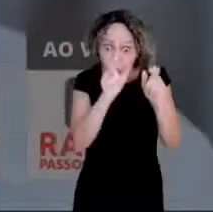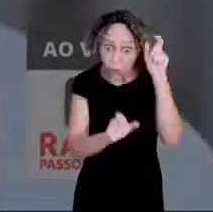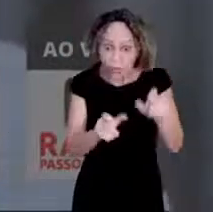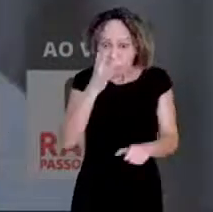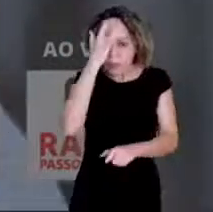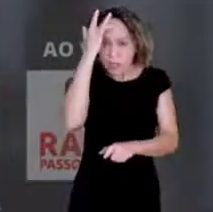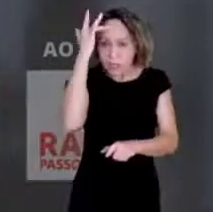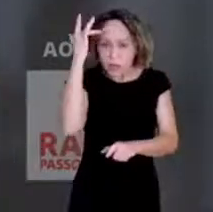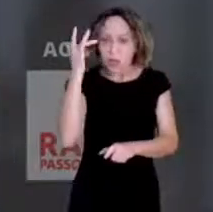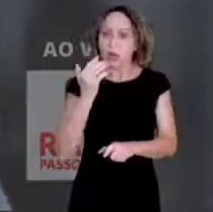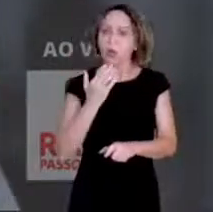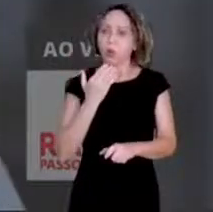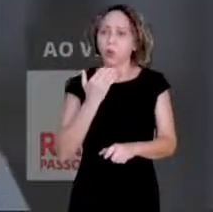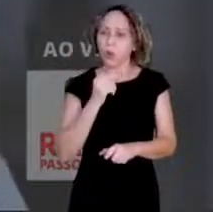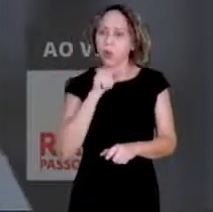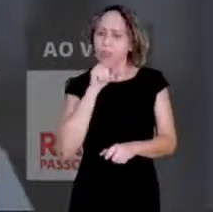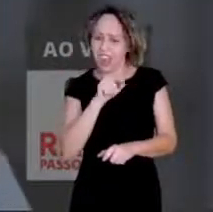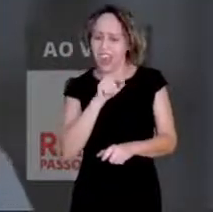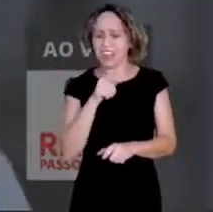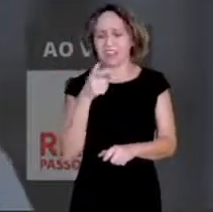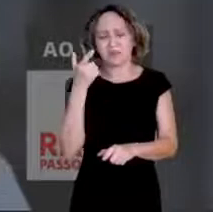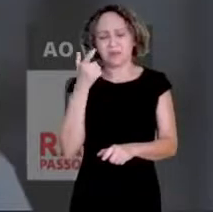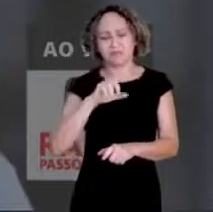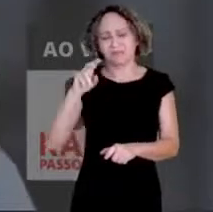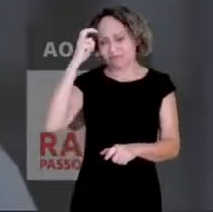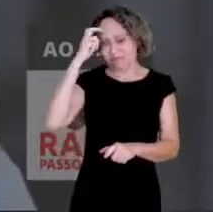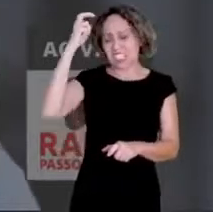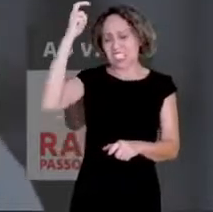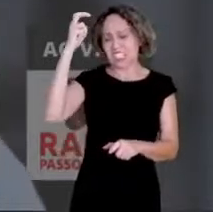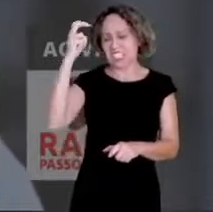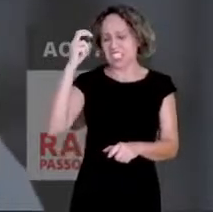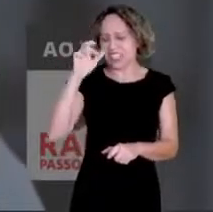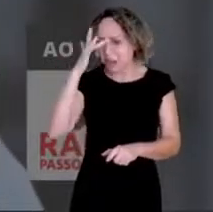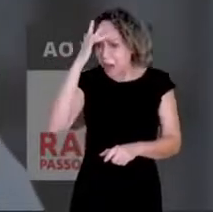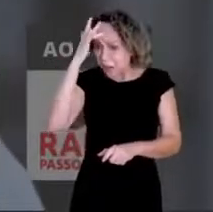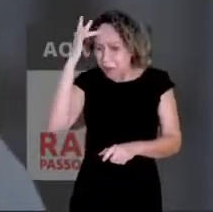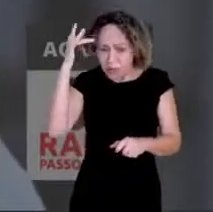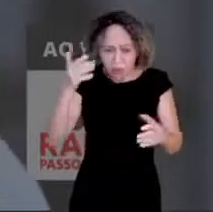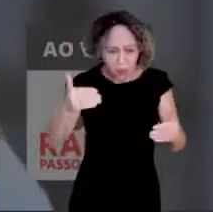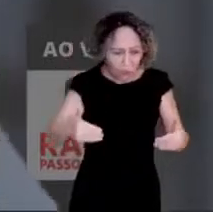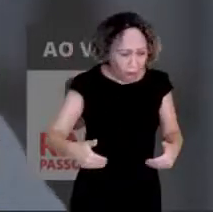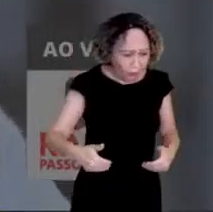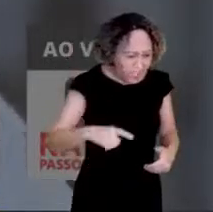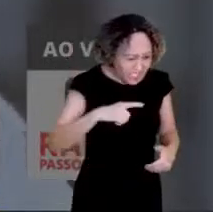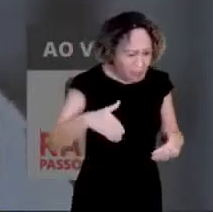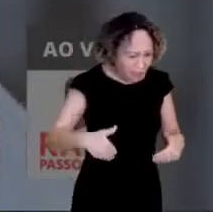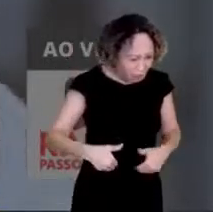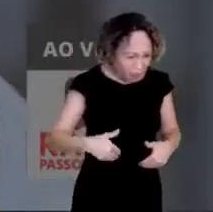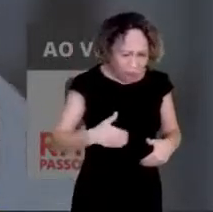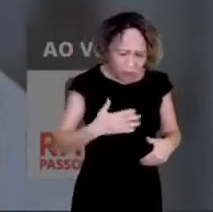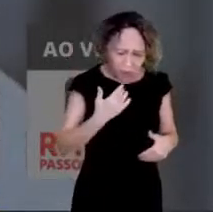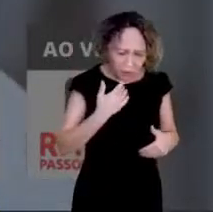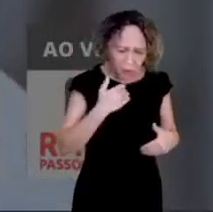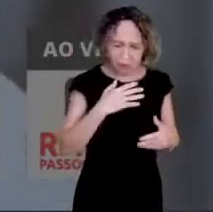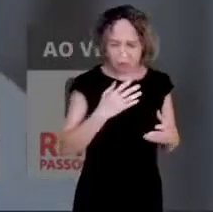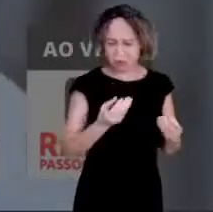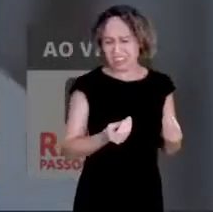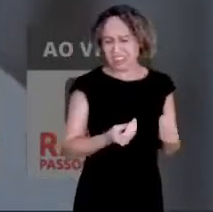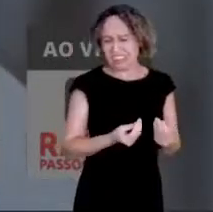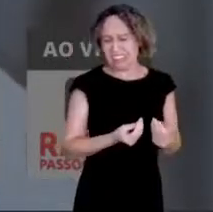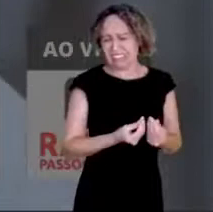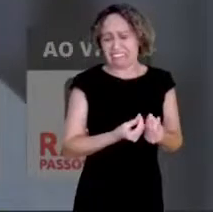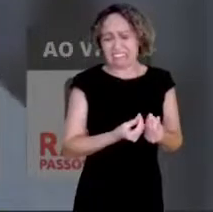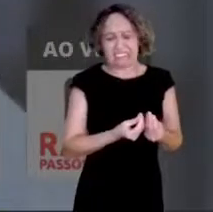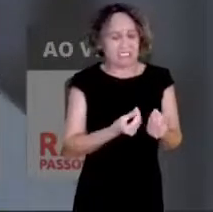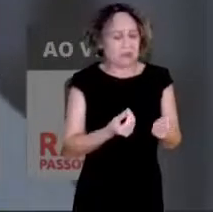muito orgulhoso quando o Brasil ficou em 13º lugar no mundo em ciência, quando a gente em publicações